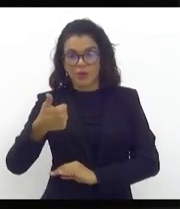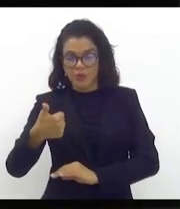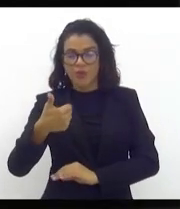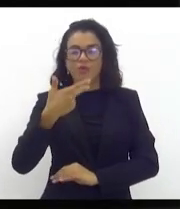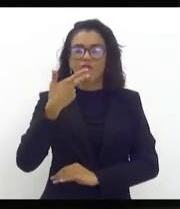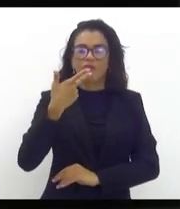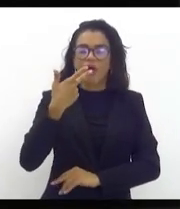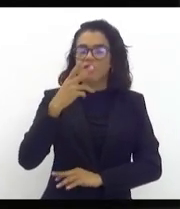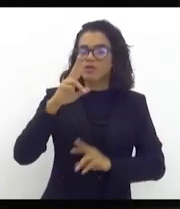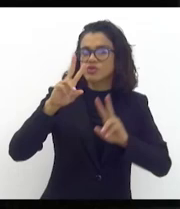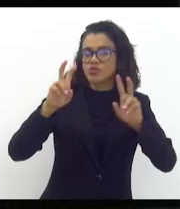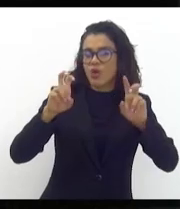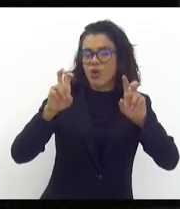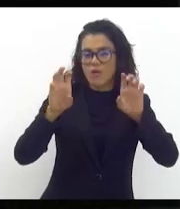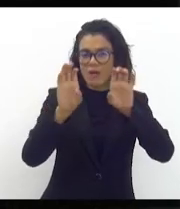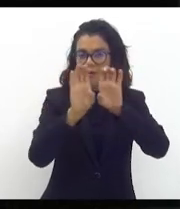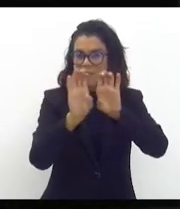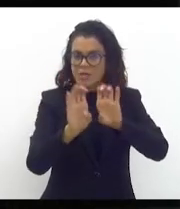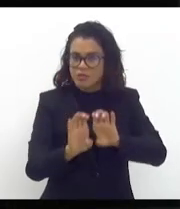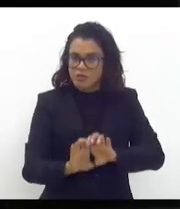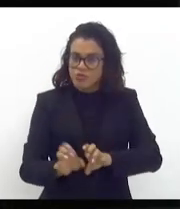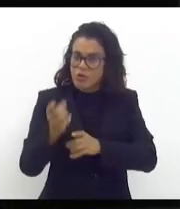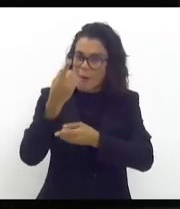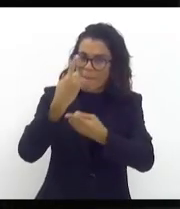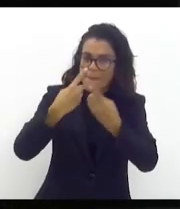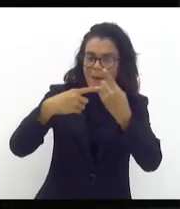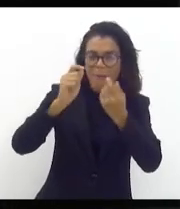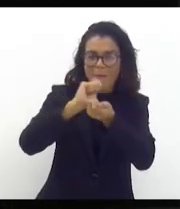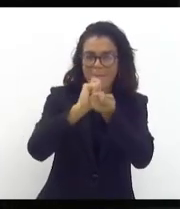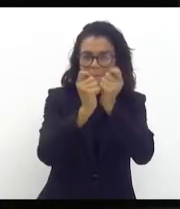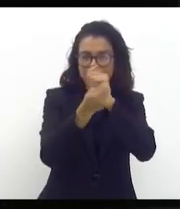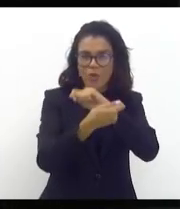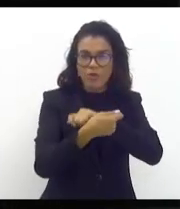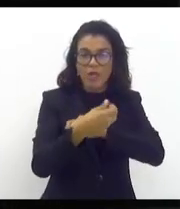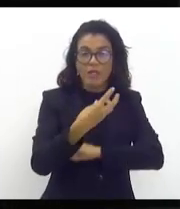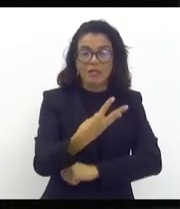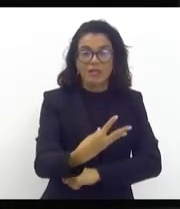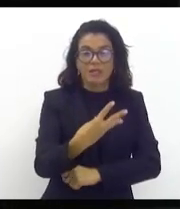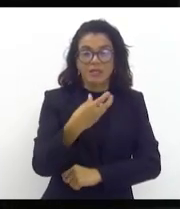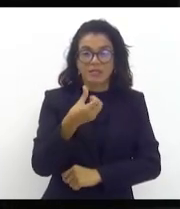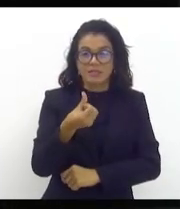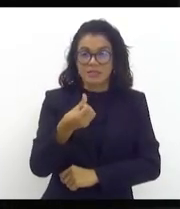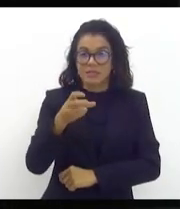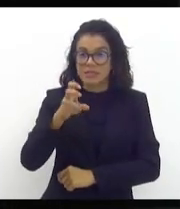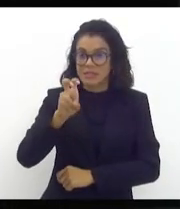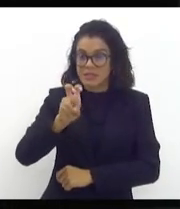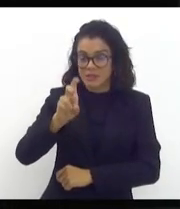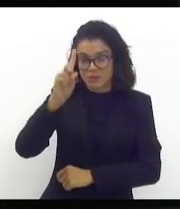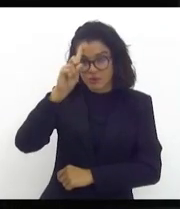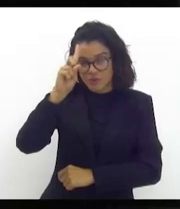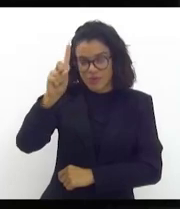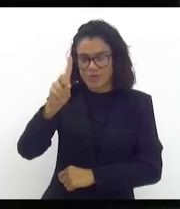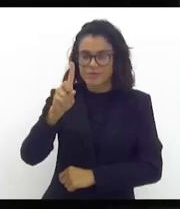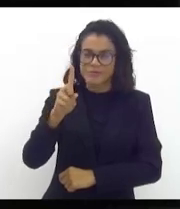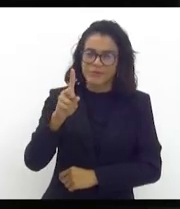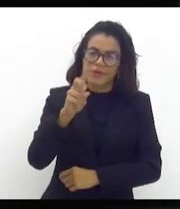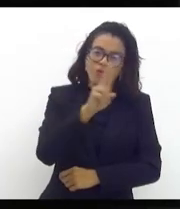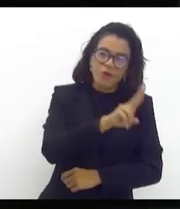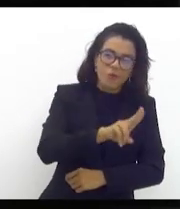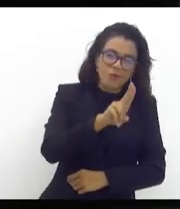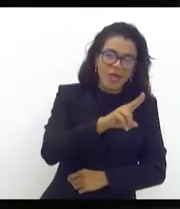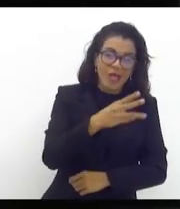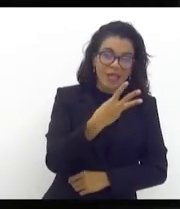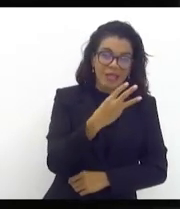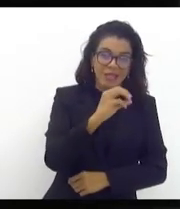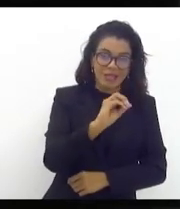da reestruturação da Polícia Civil, era de 365 dias. Vamos usar 30 de junho,